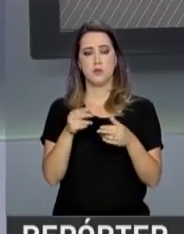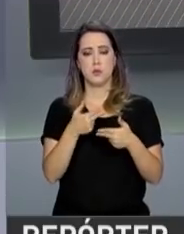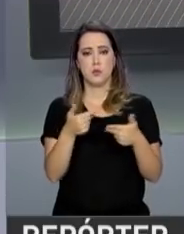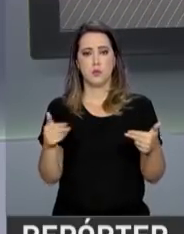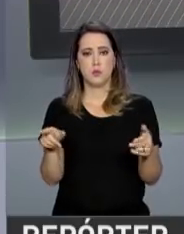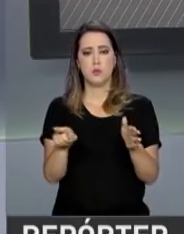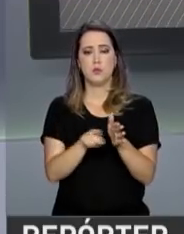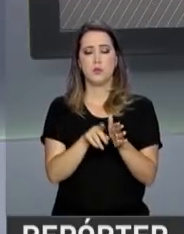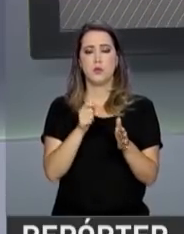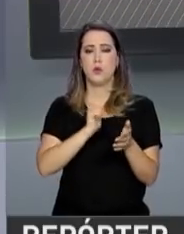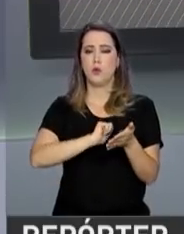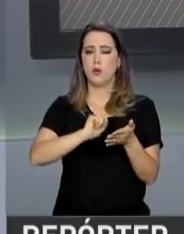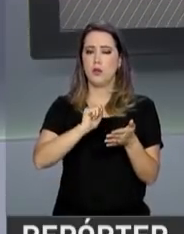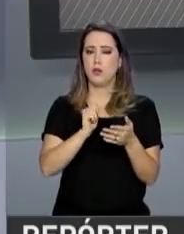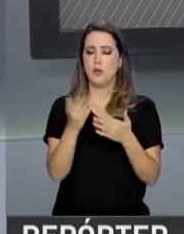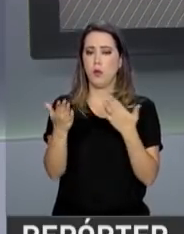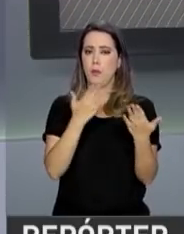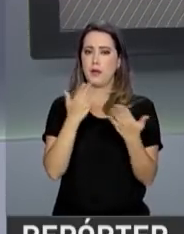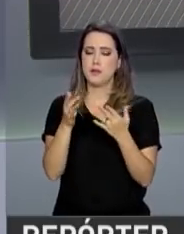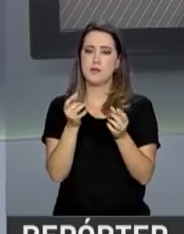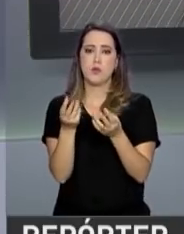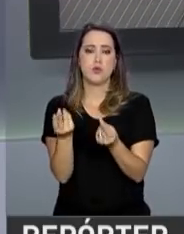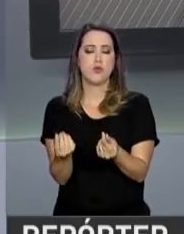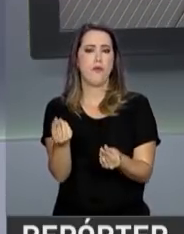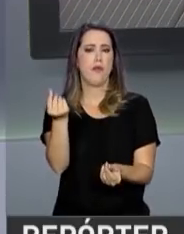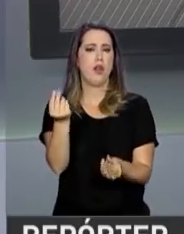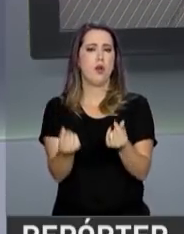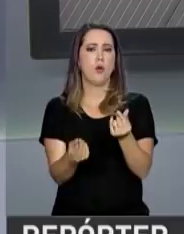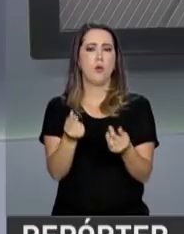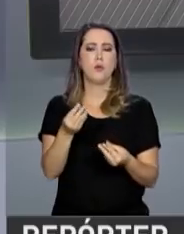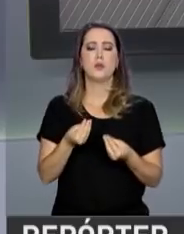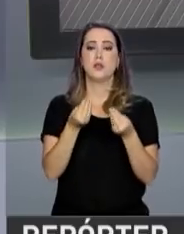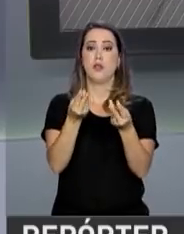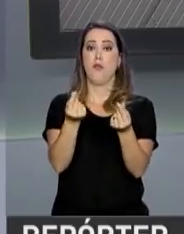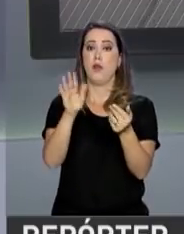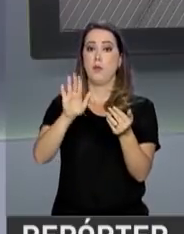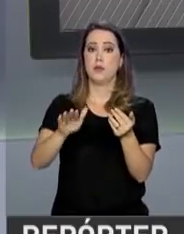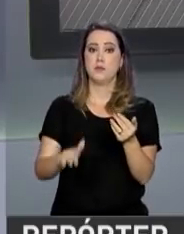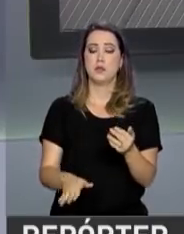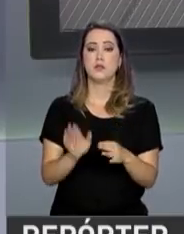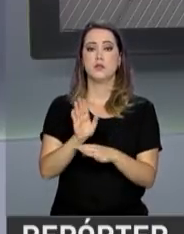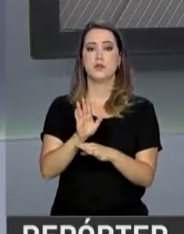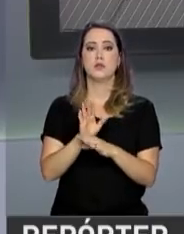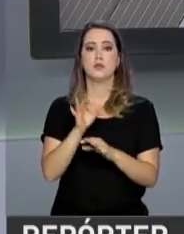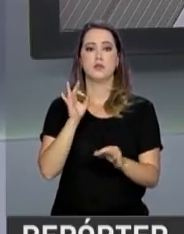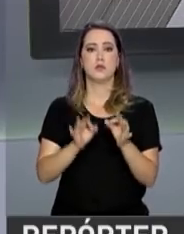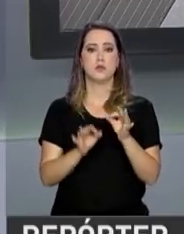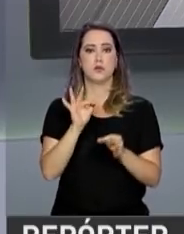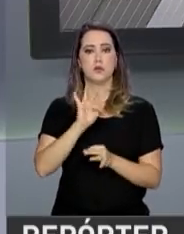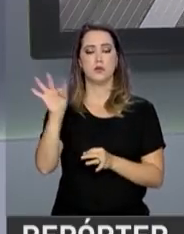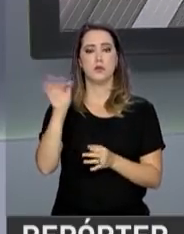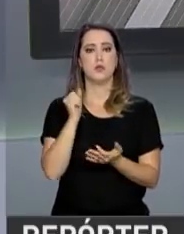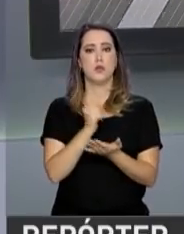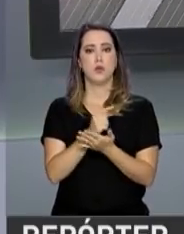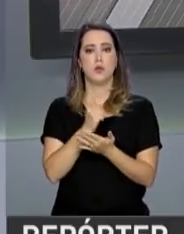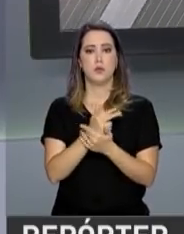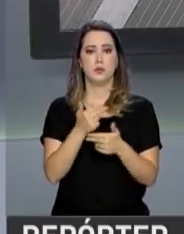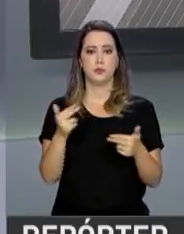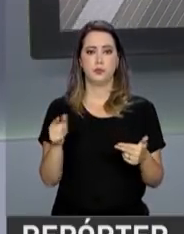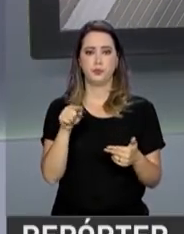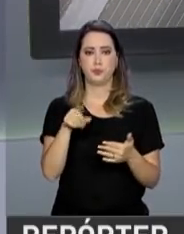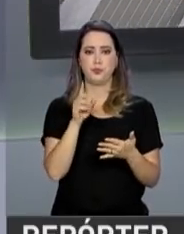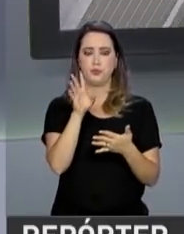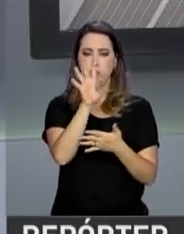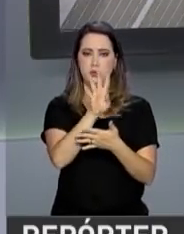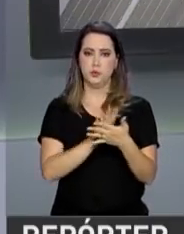que fizeram cotações para garantir o menor preço e subsidiar a justiça federal na aquisição dos produtos na lista